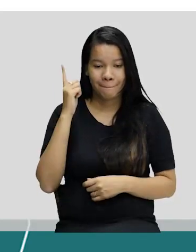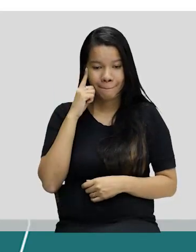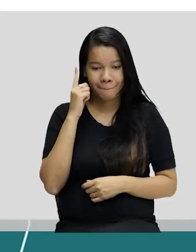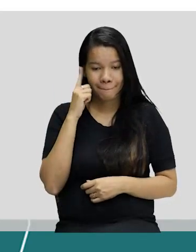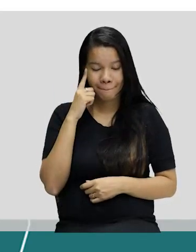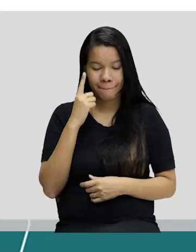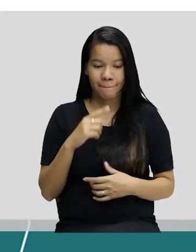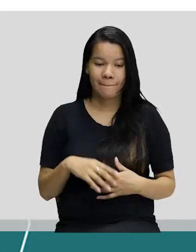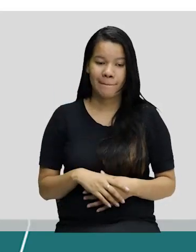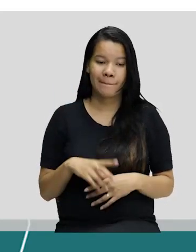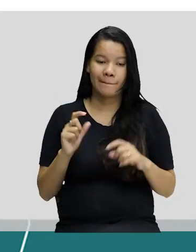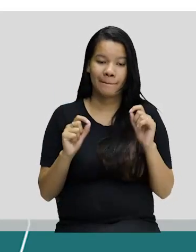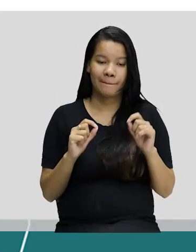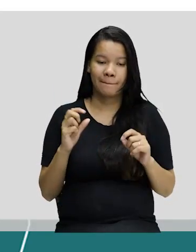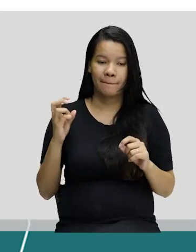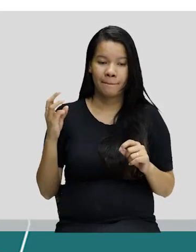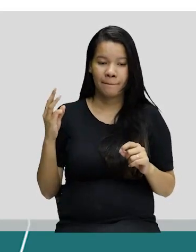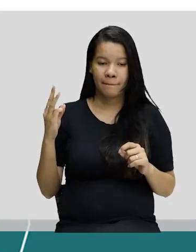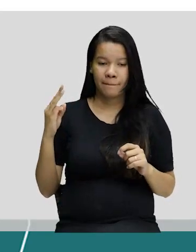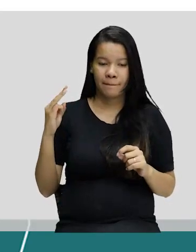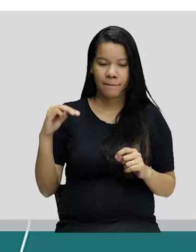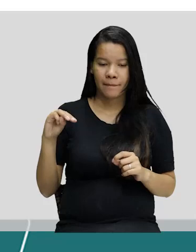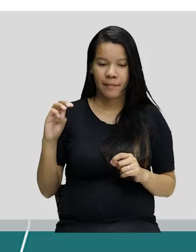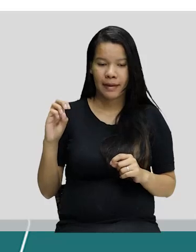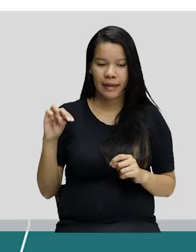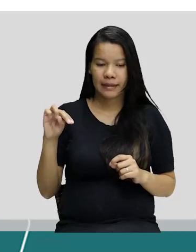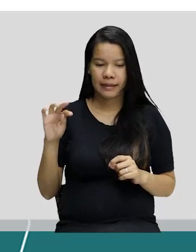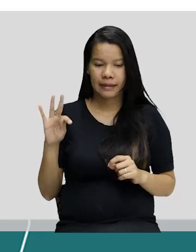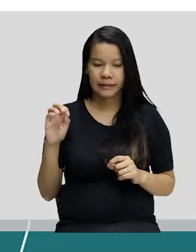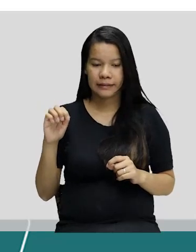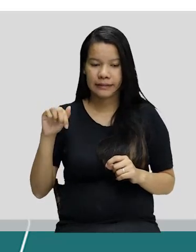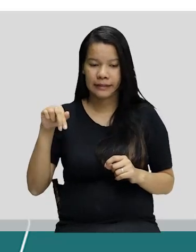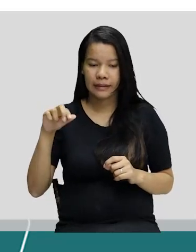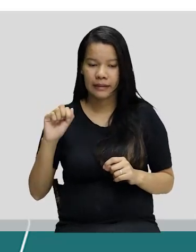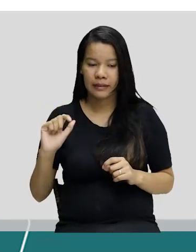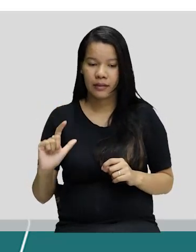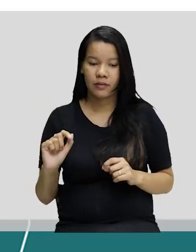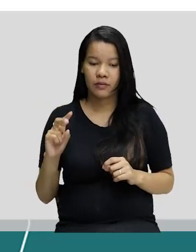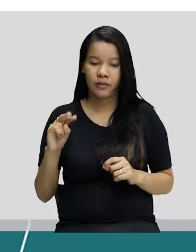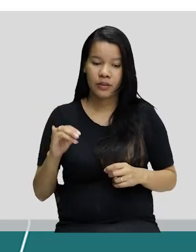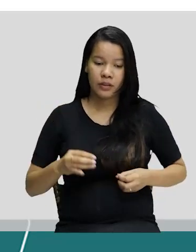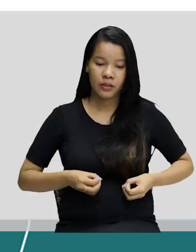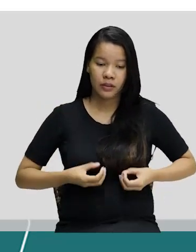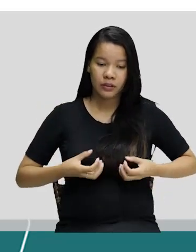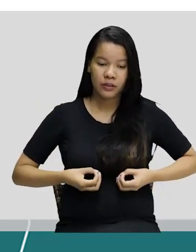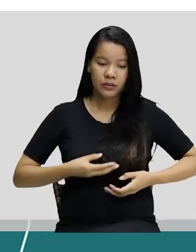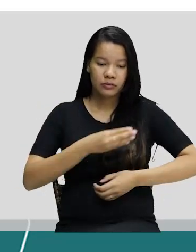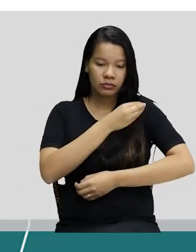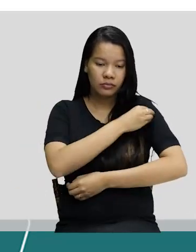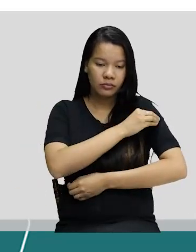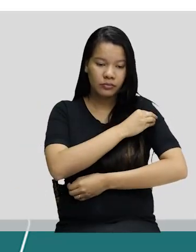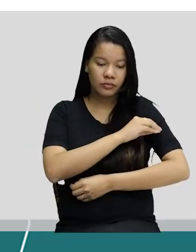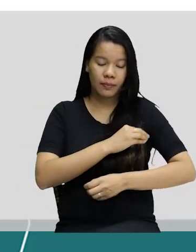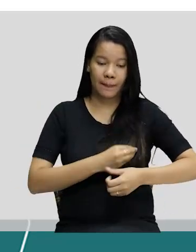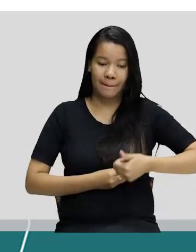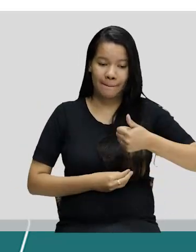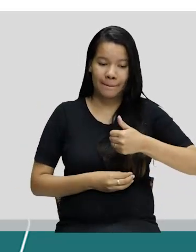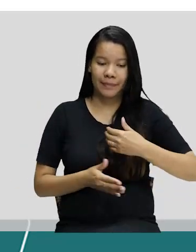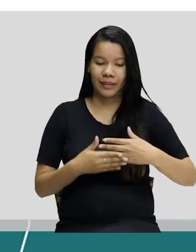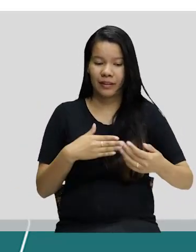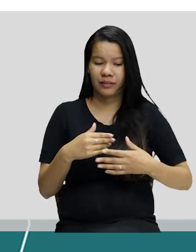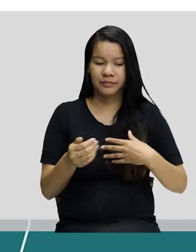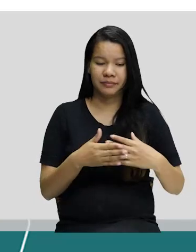mente? Que o metanal ele vai produzir um álcool primário, certo? Qualquer